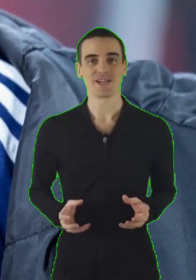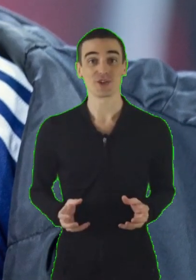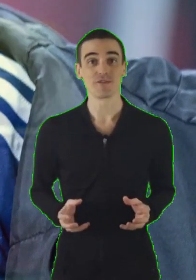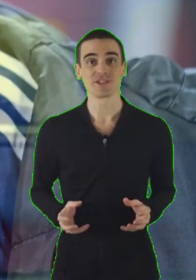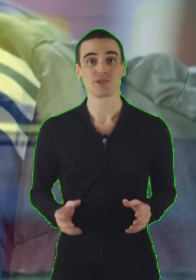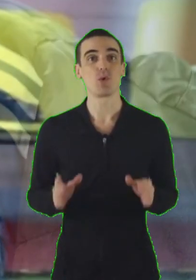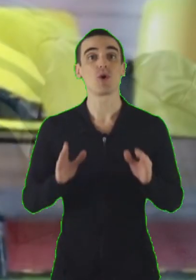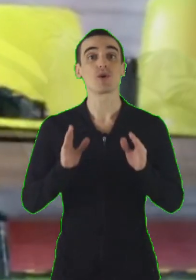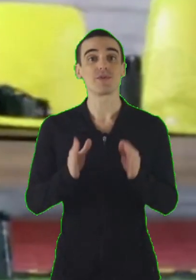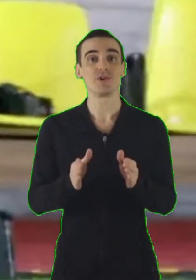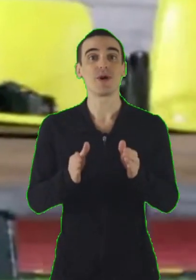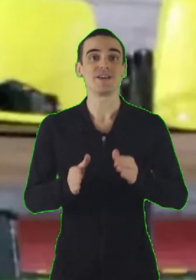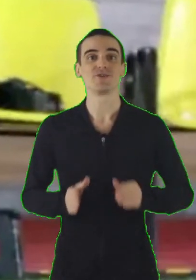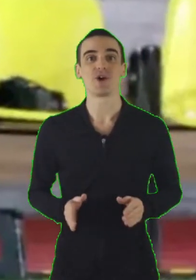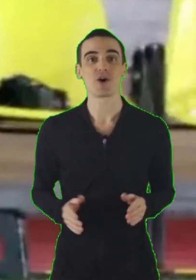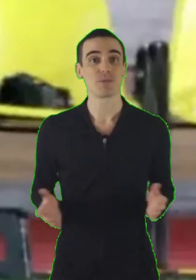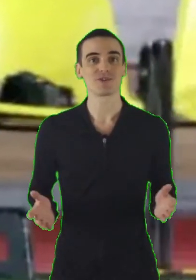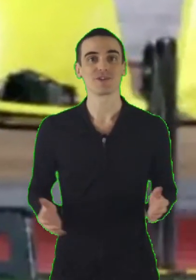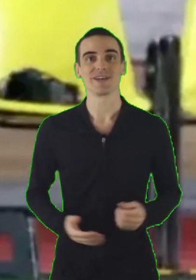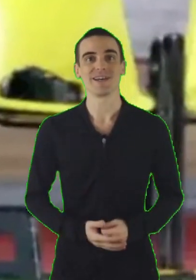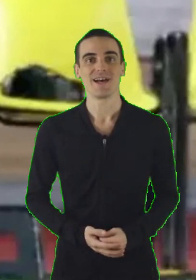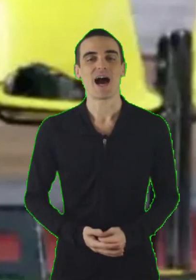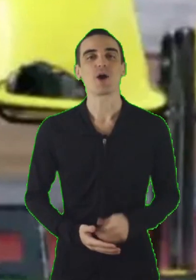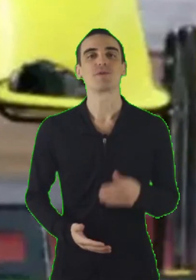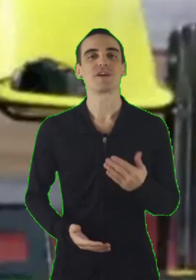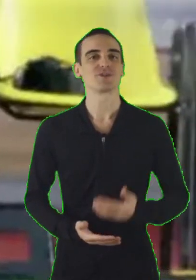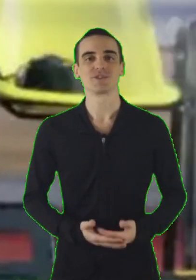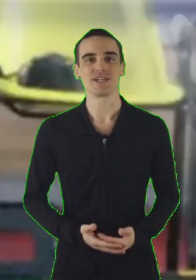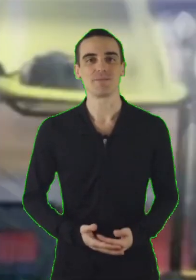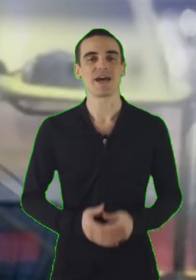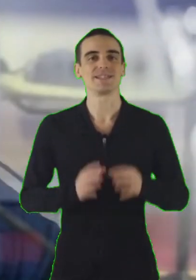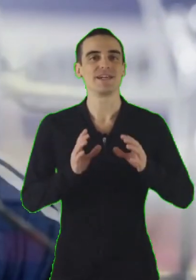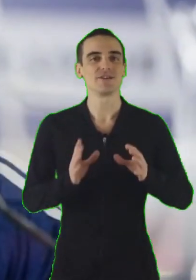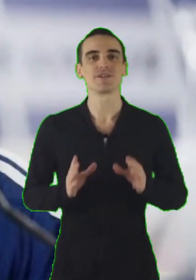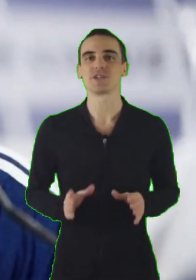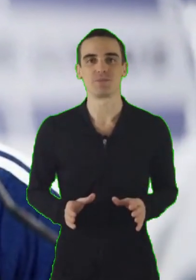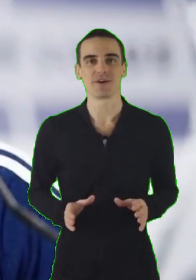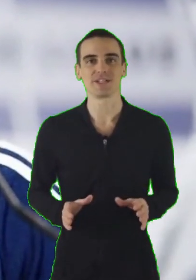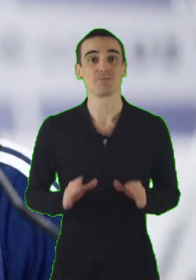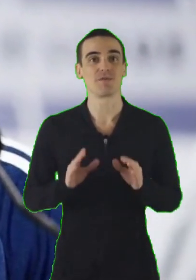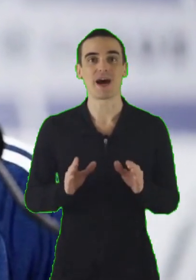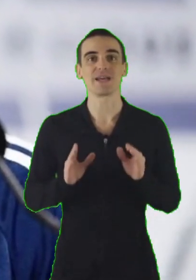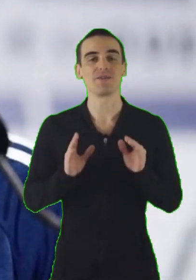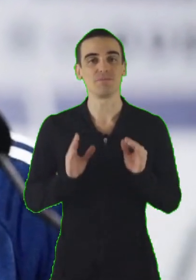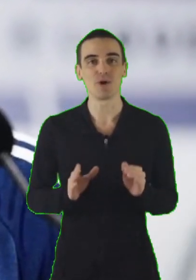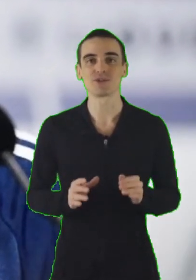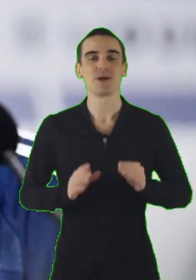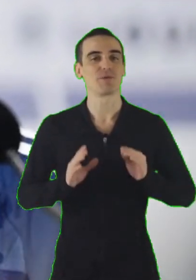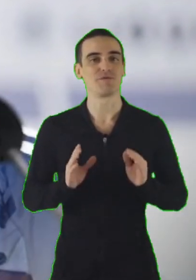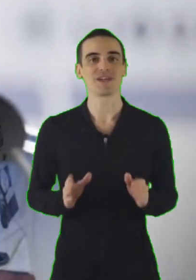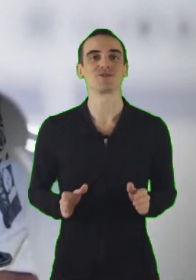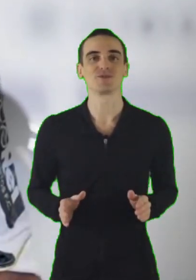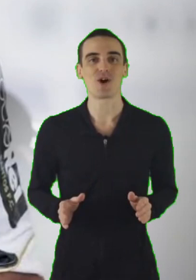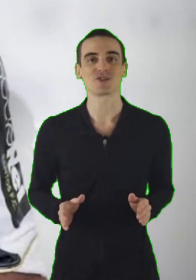potencial reforço capaz de agregar qualidade técnica ao meio-campo da equipe. Além disso, o clube acredita que o jogador terá a oportunidade de retomar